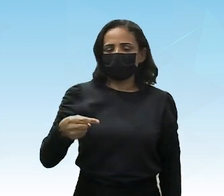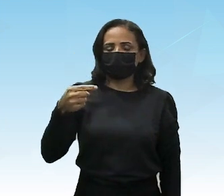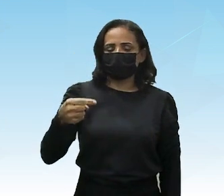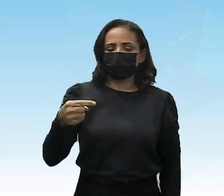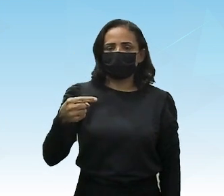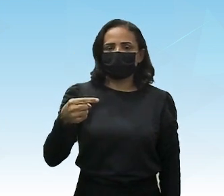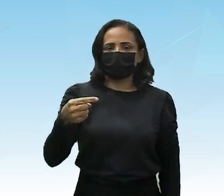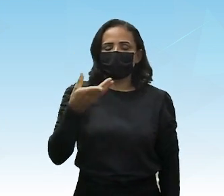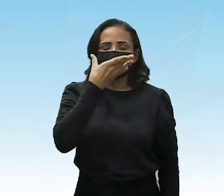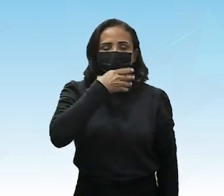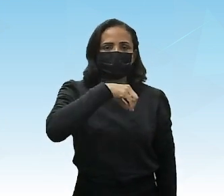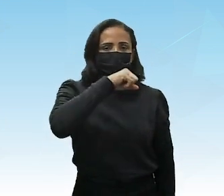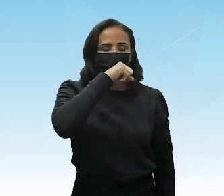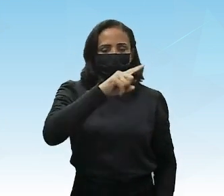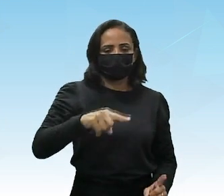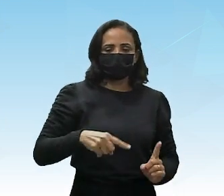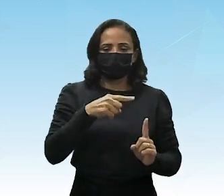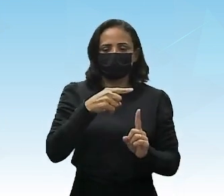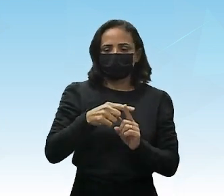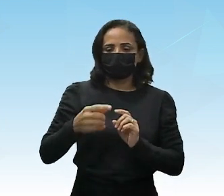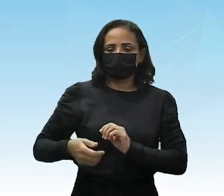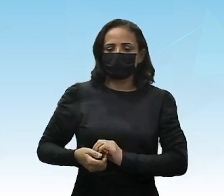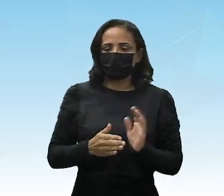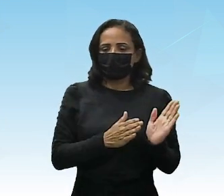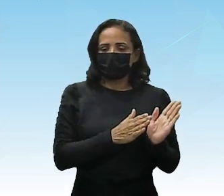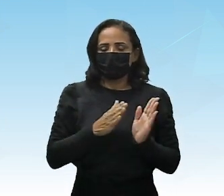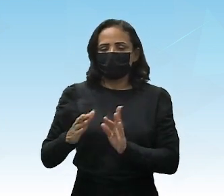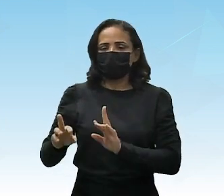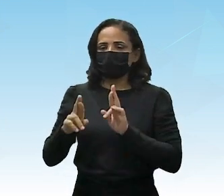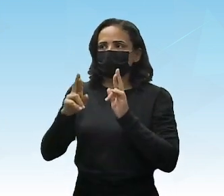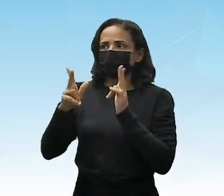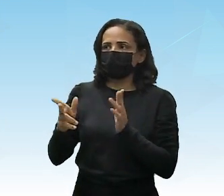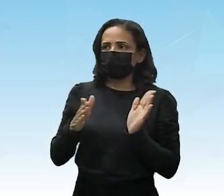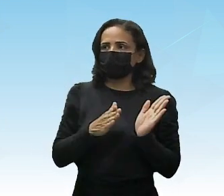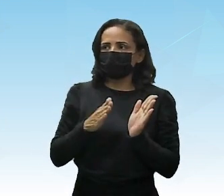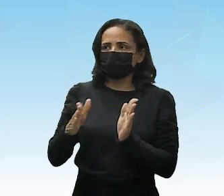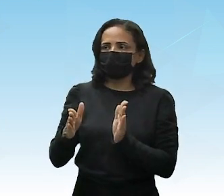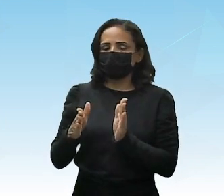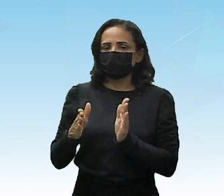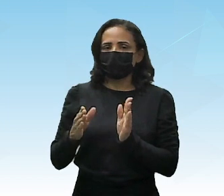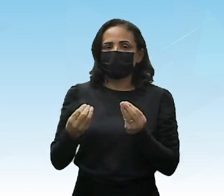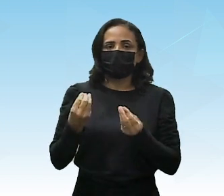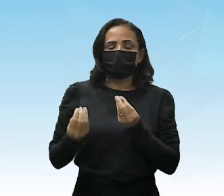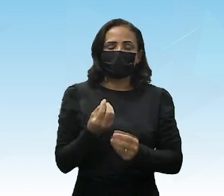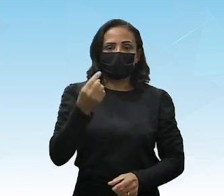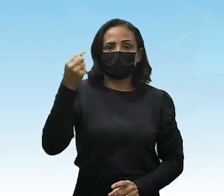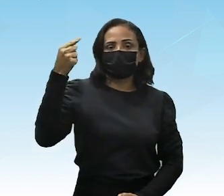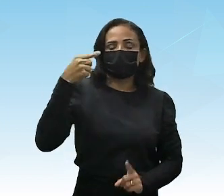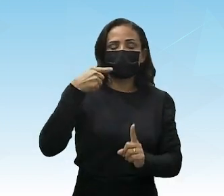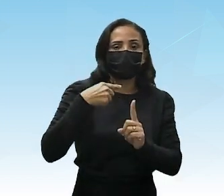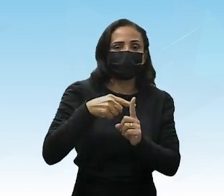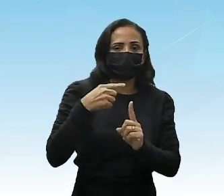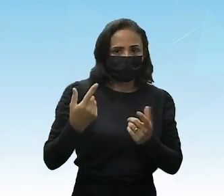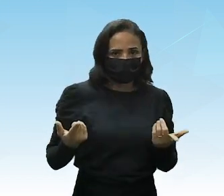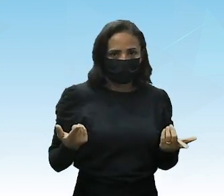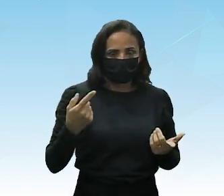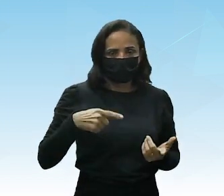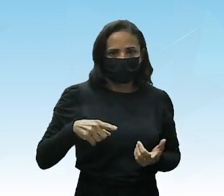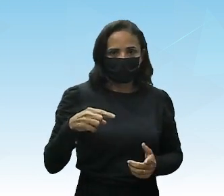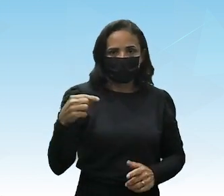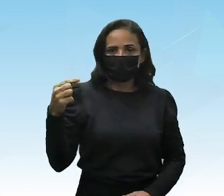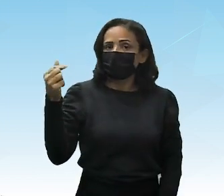negativa. Então tem que ser no segundo filho diferente da mãe. Ou seja, no segundo filho positivo. Tem que ser no